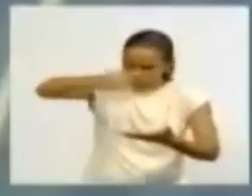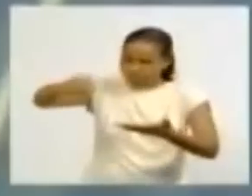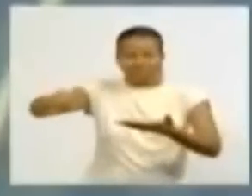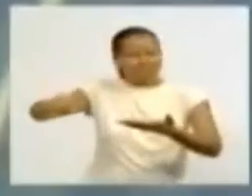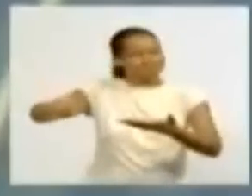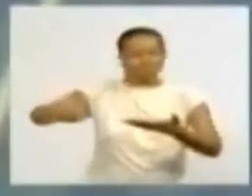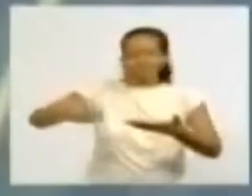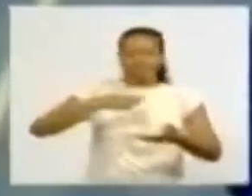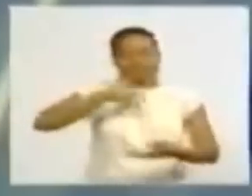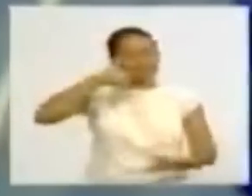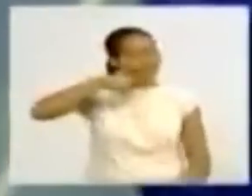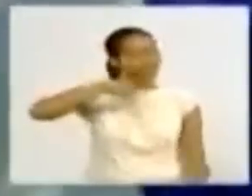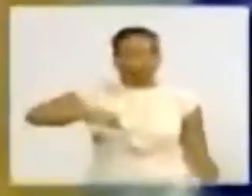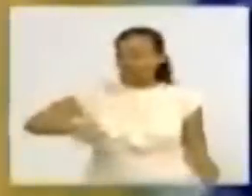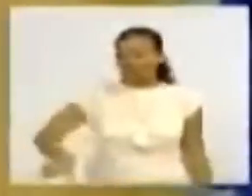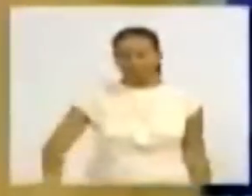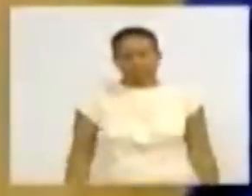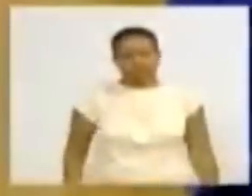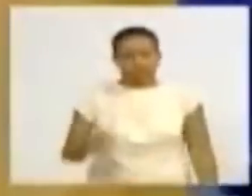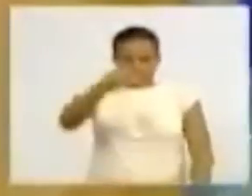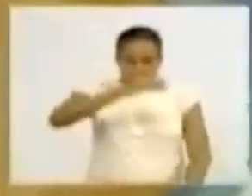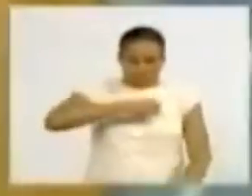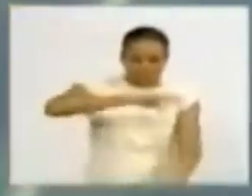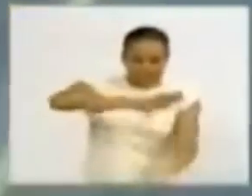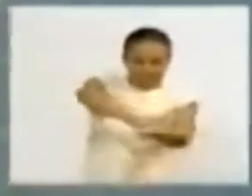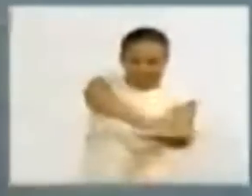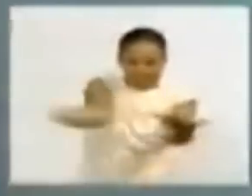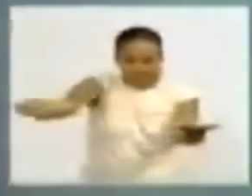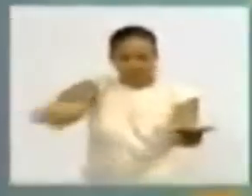essa tendência da concupiscência que você traz.